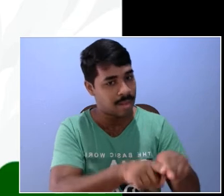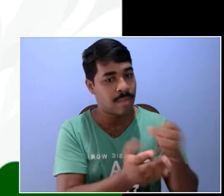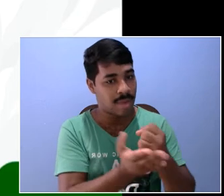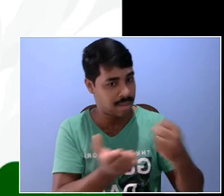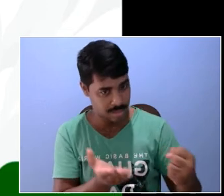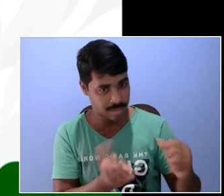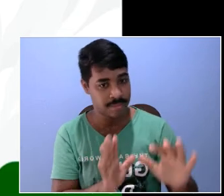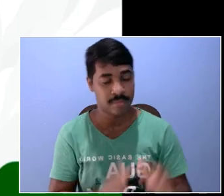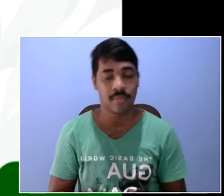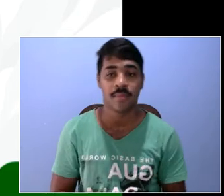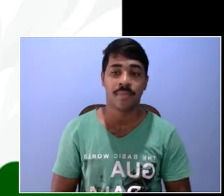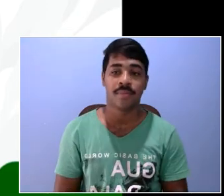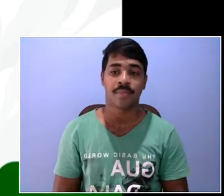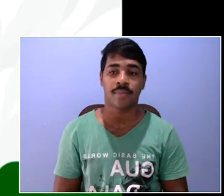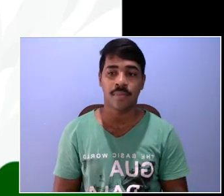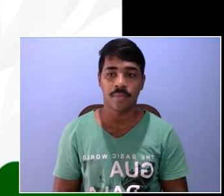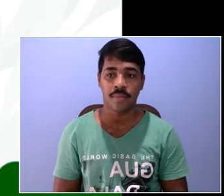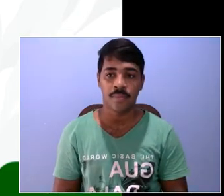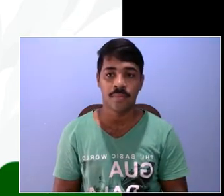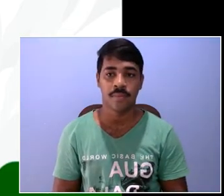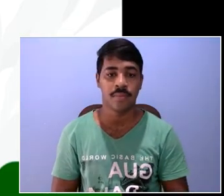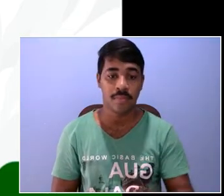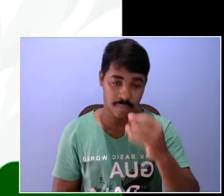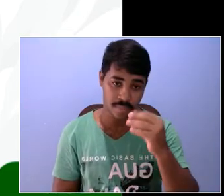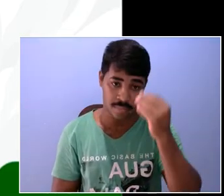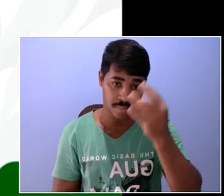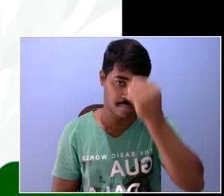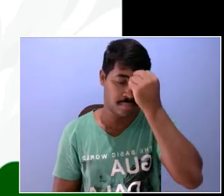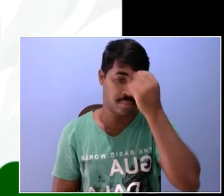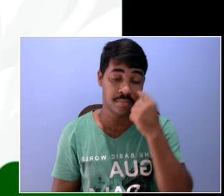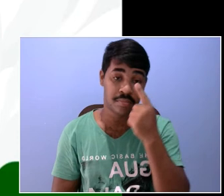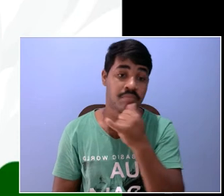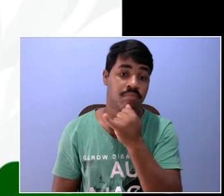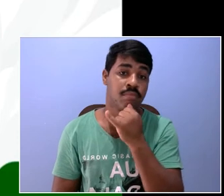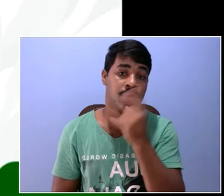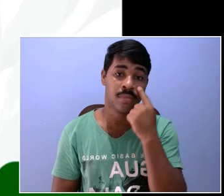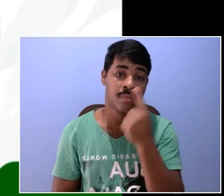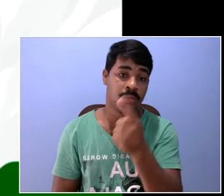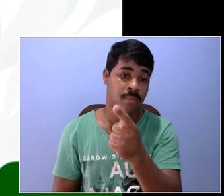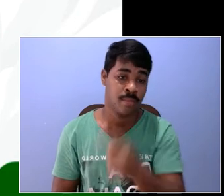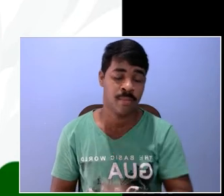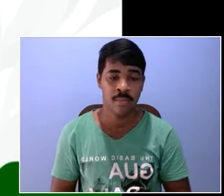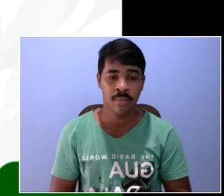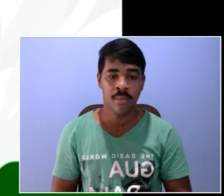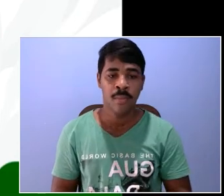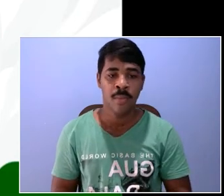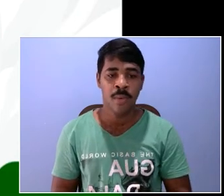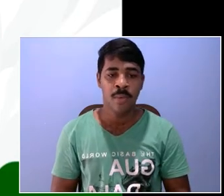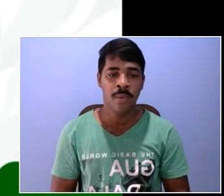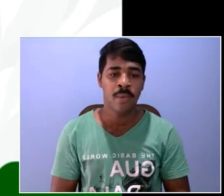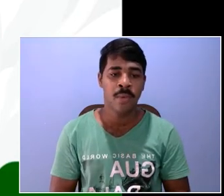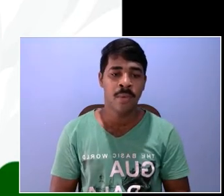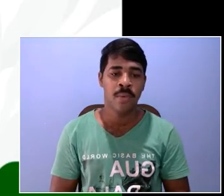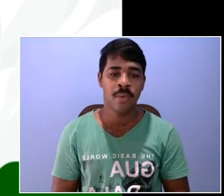Beleza, pessoal? Então, guarde bem essa questão. Então, nós temos aqui alguns exemplos disso. Olha só,